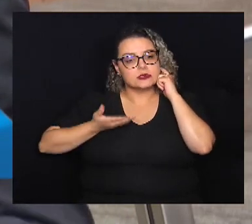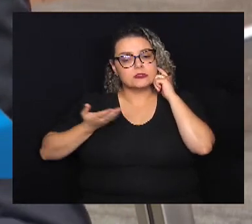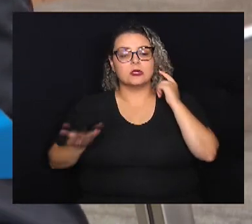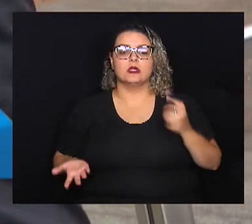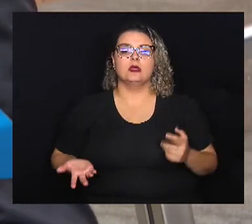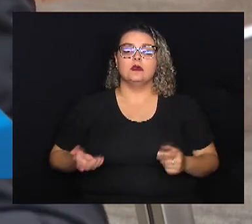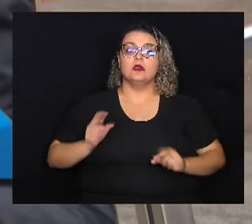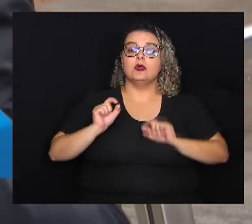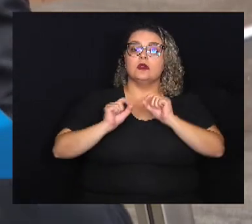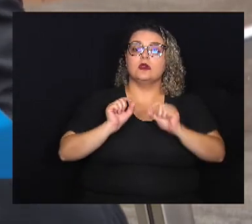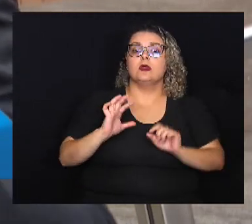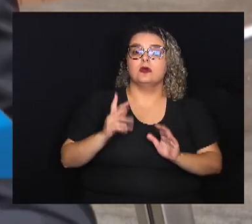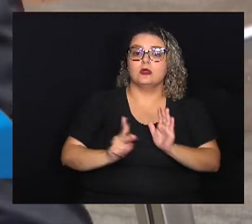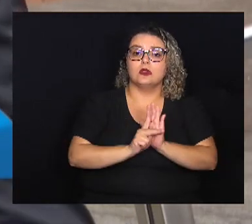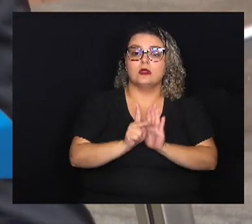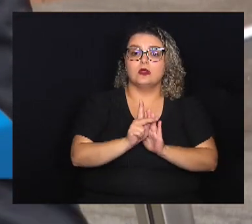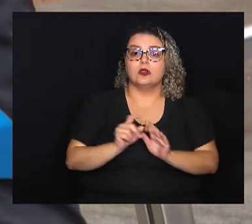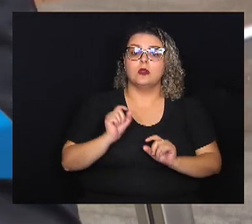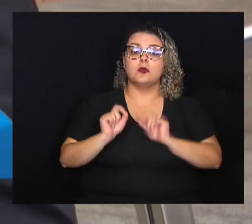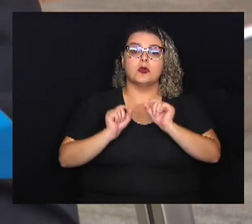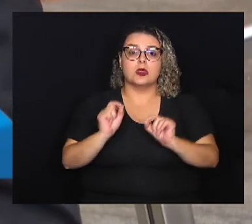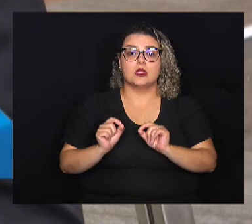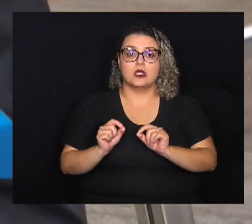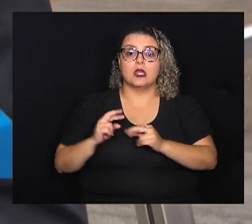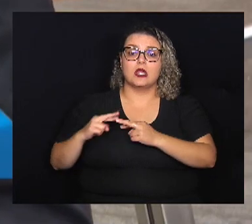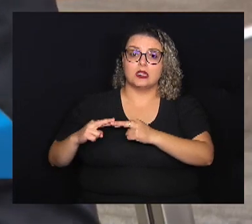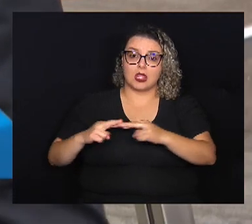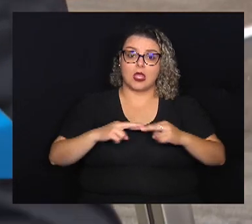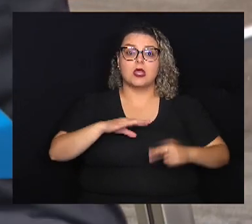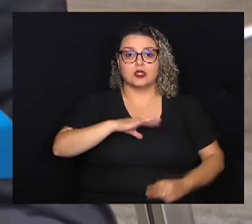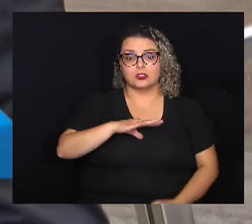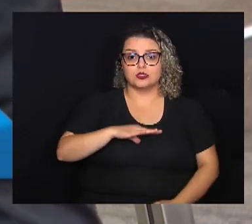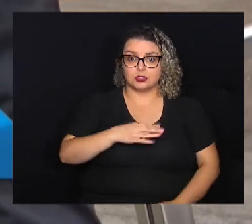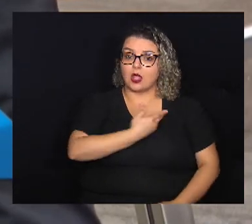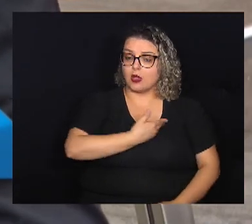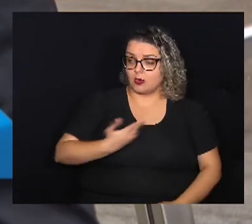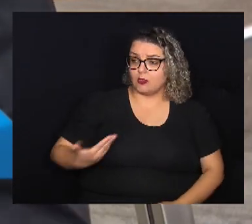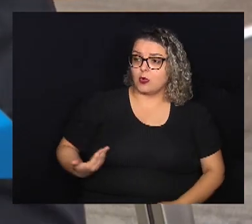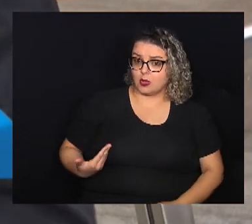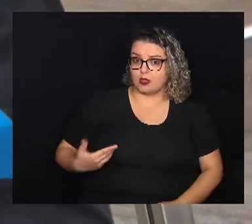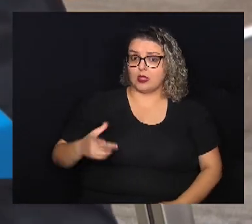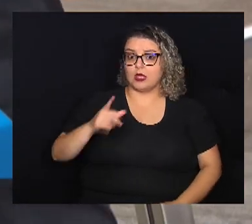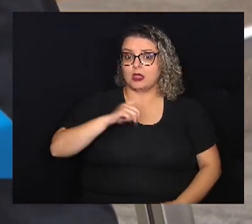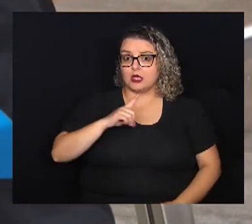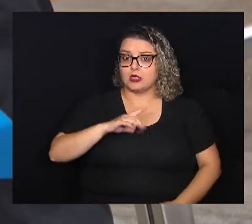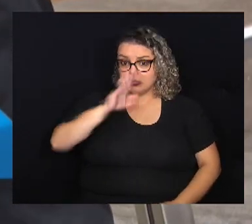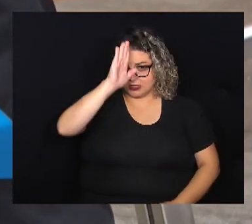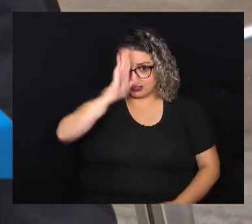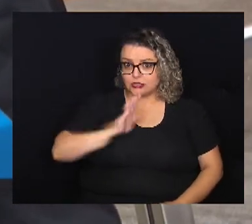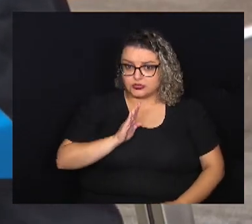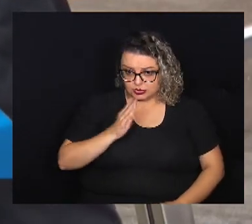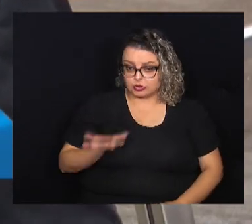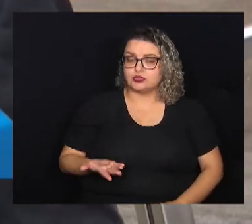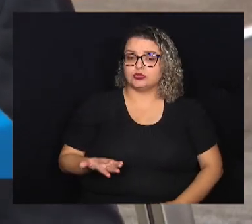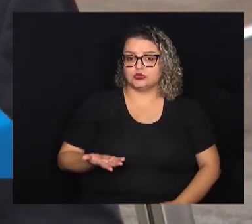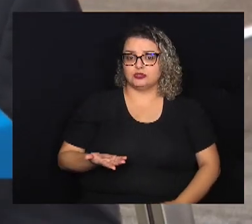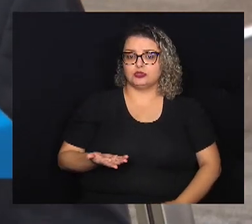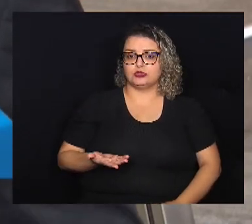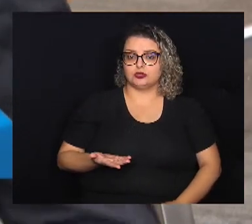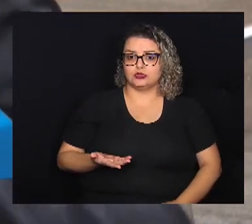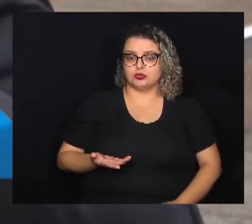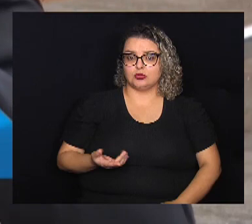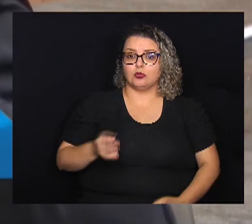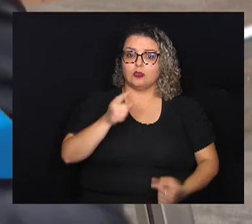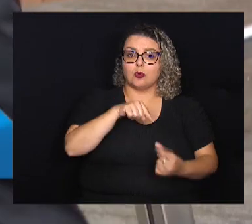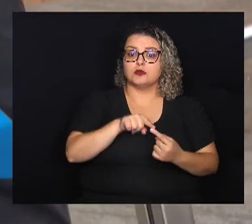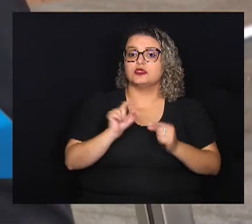Nós bolamos esse projeto para que sejam nas redes municipais, públicas, que sejam de graça, com o intuito